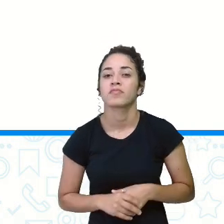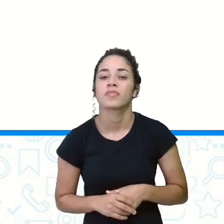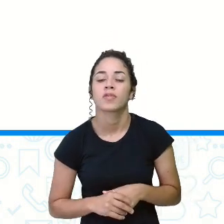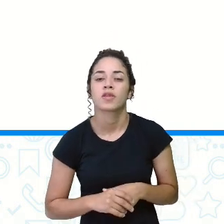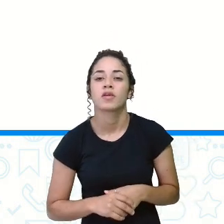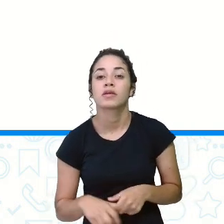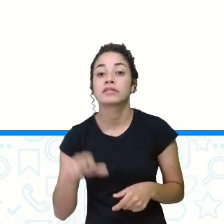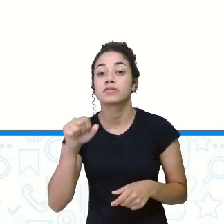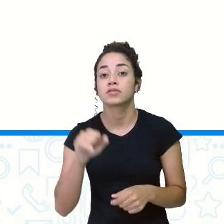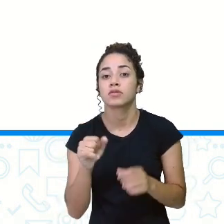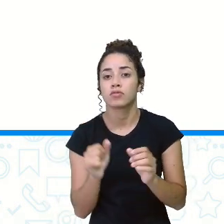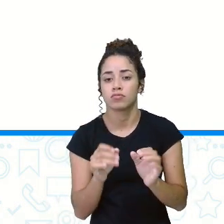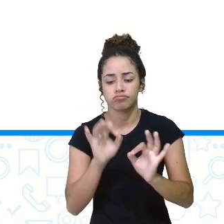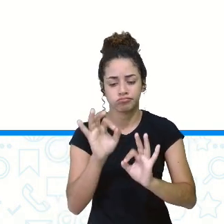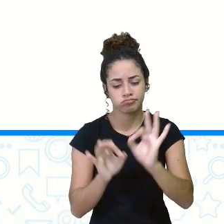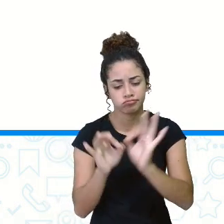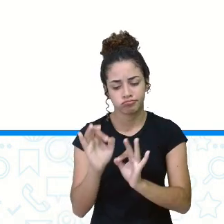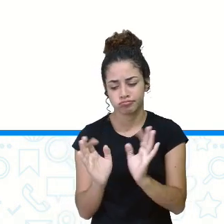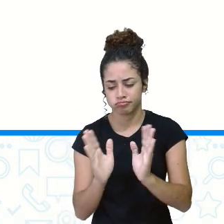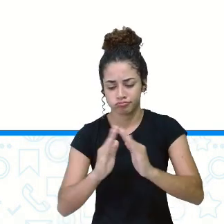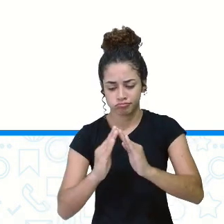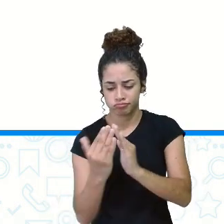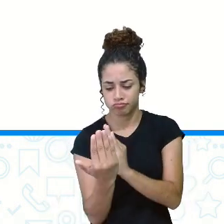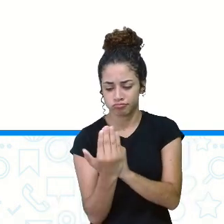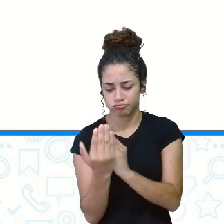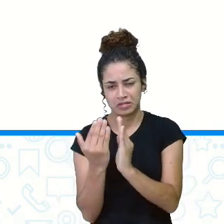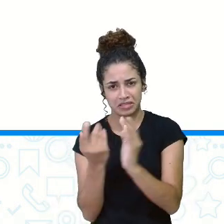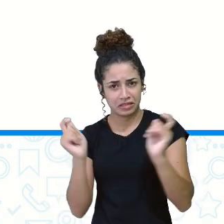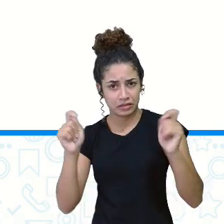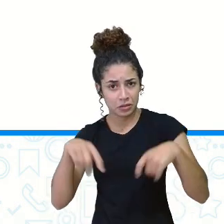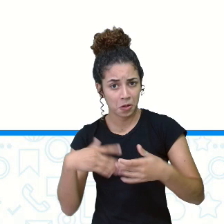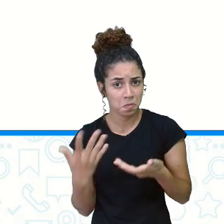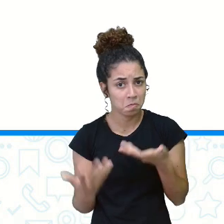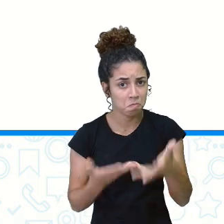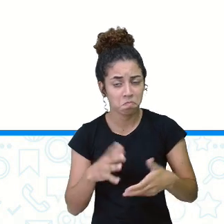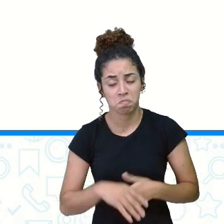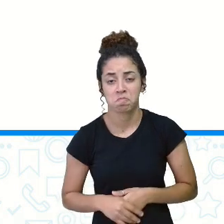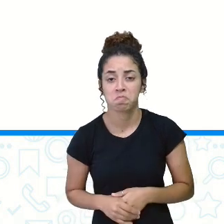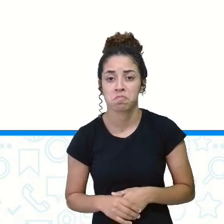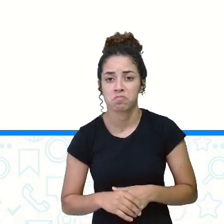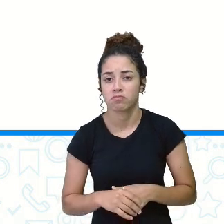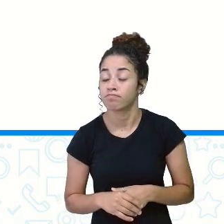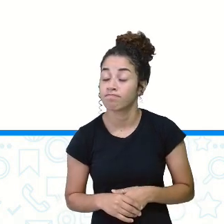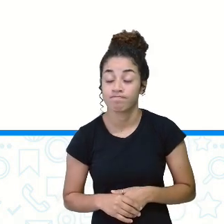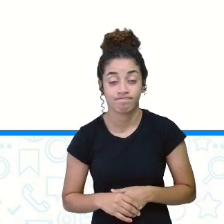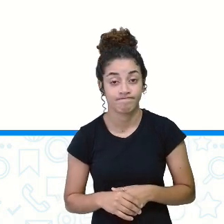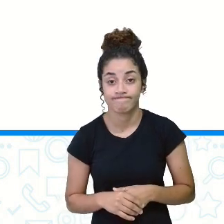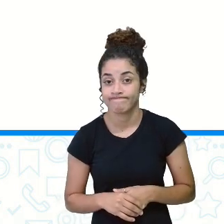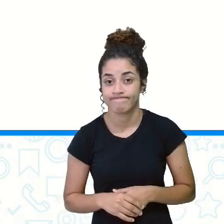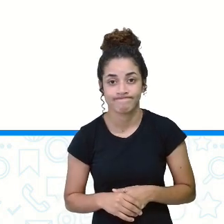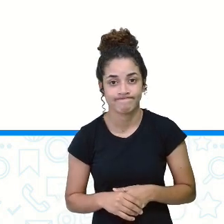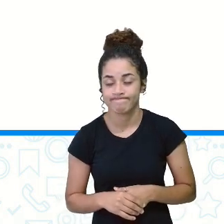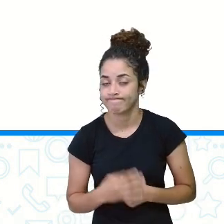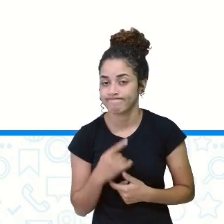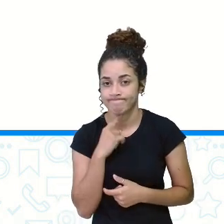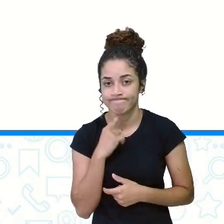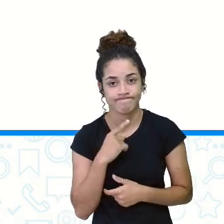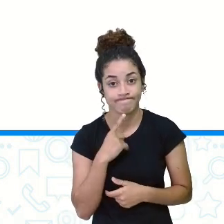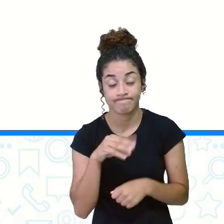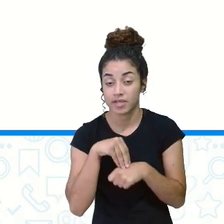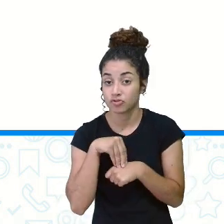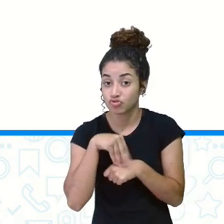eu montar aquele dali, eu consigo um cilindro? Não, né? Sabe qual é a